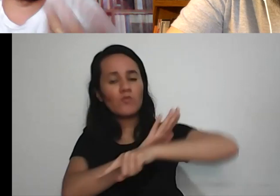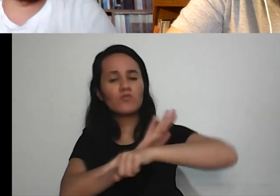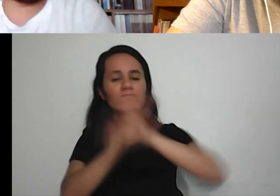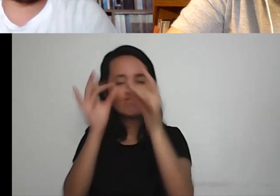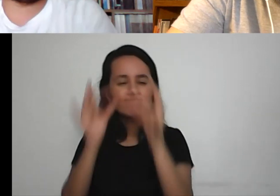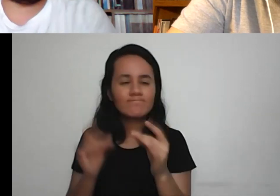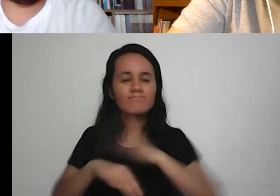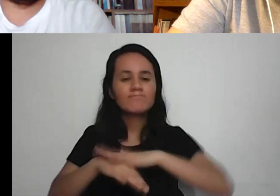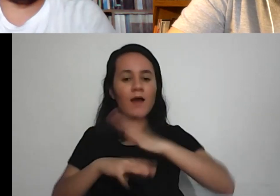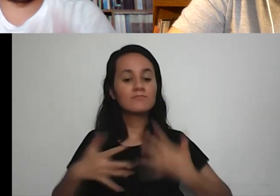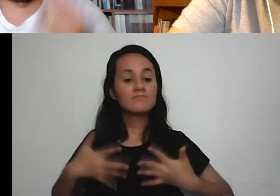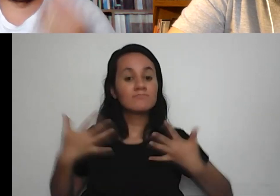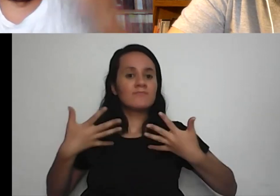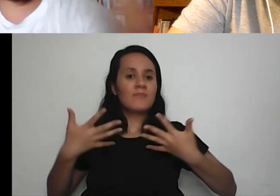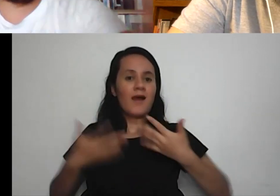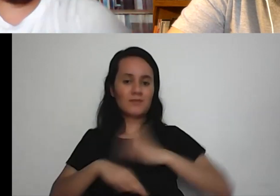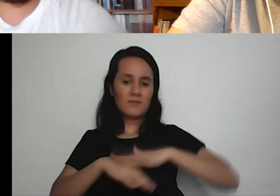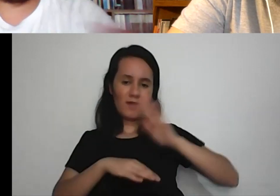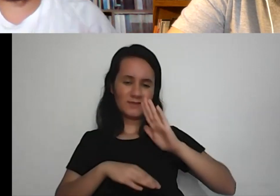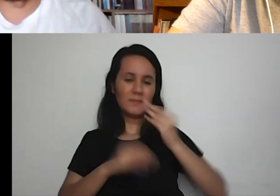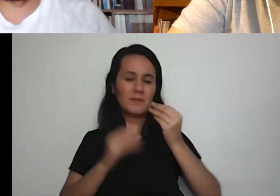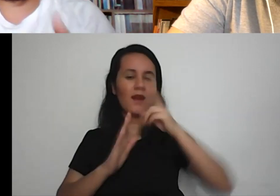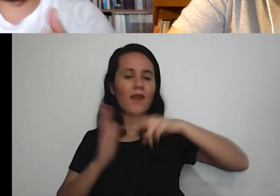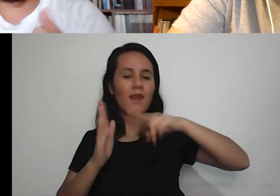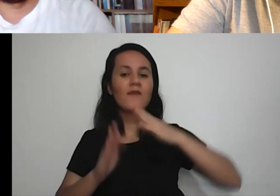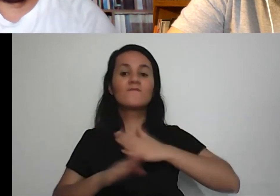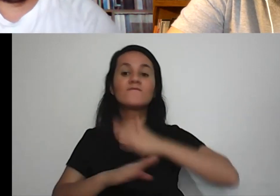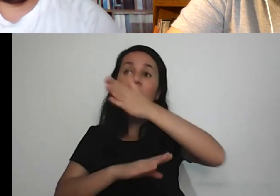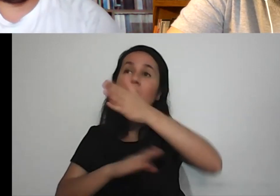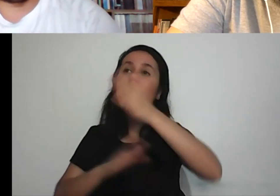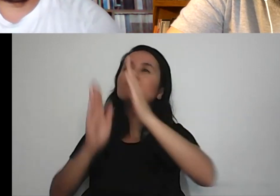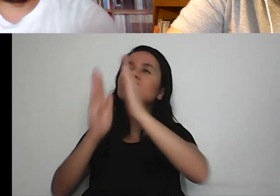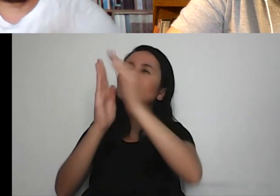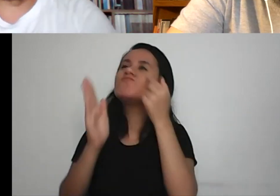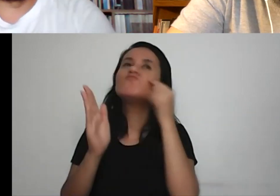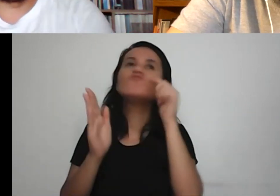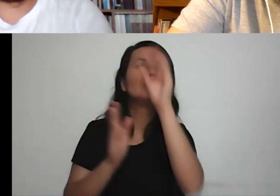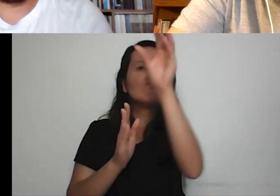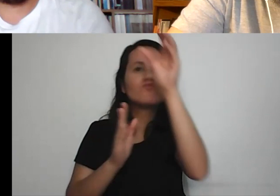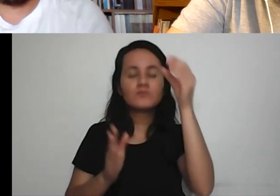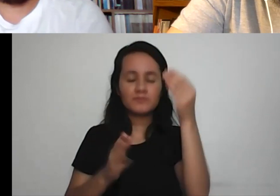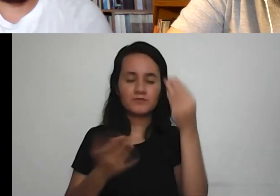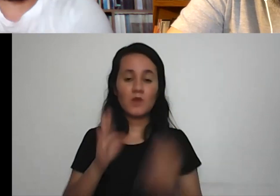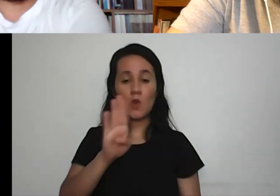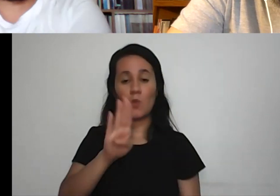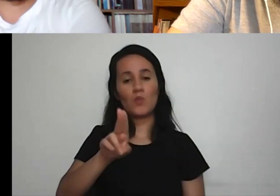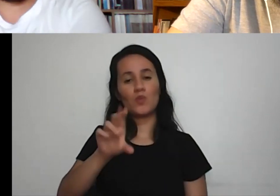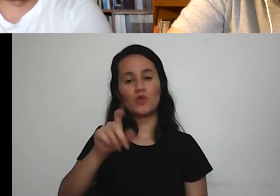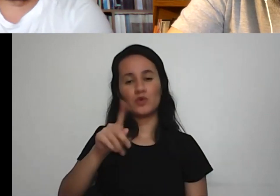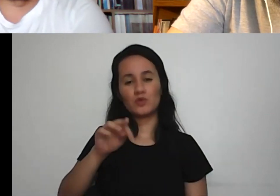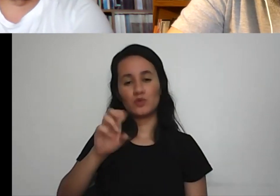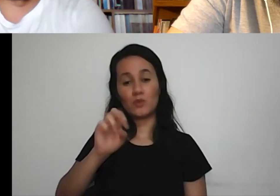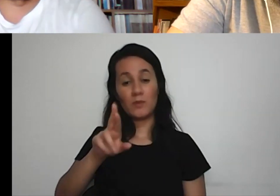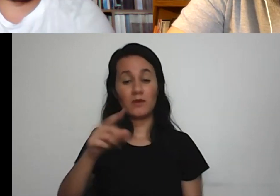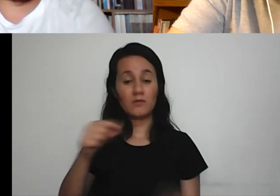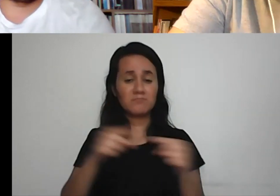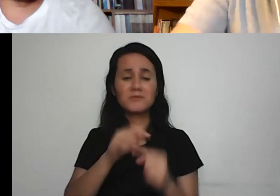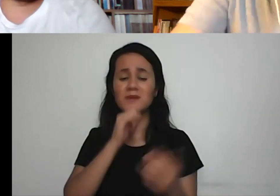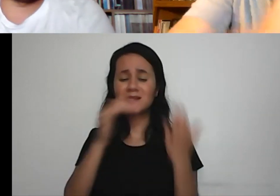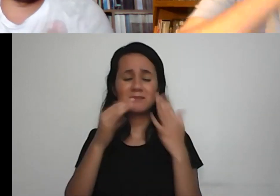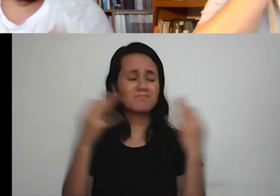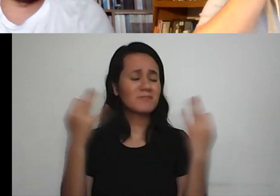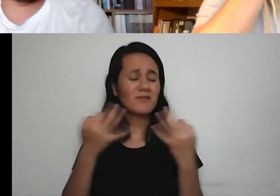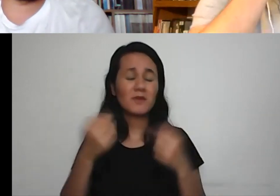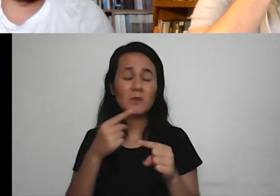livros, se animarem, né, para ler, para ir até a estante e tal. E o booktuber, né, ele é um ótimo exemplo disso, porque